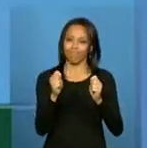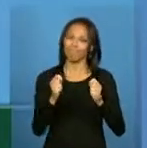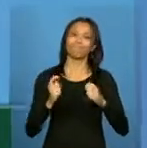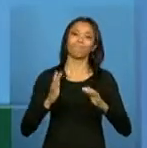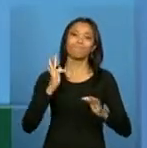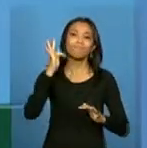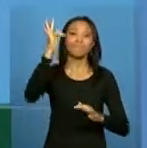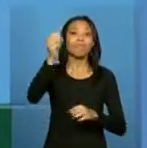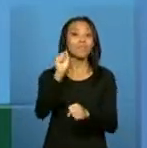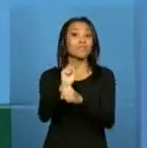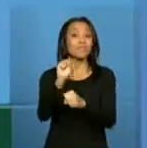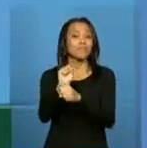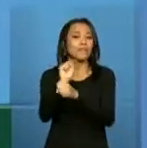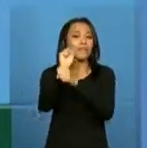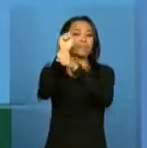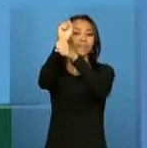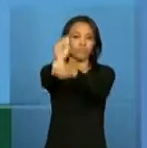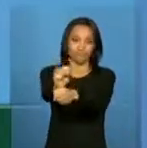que é a esperança,